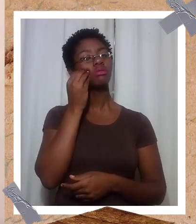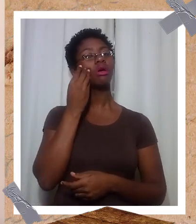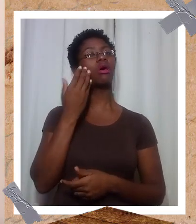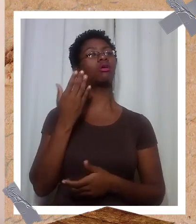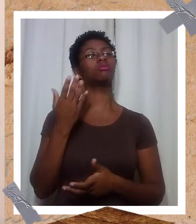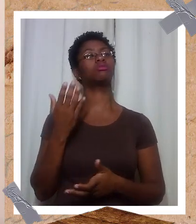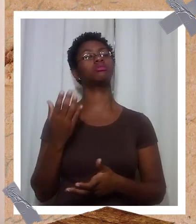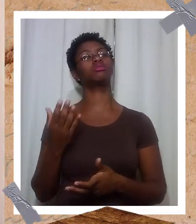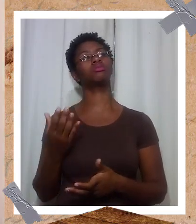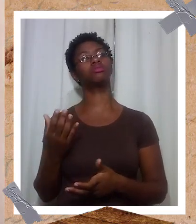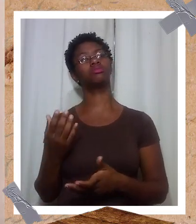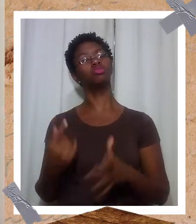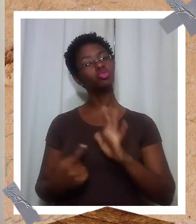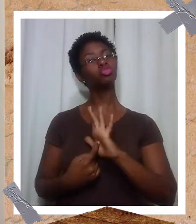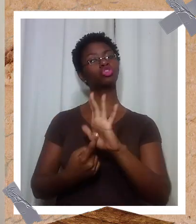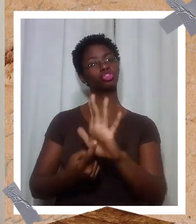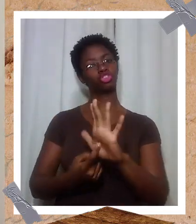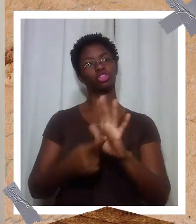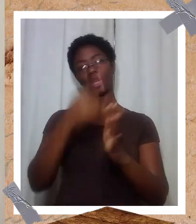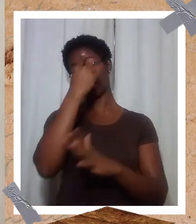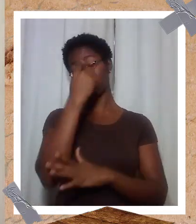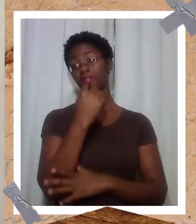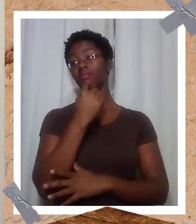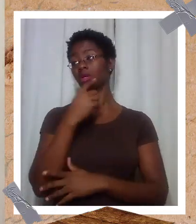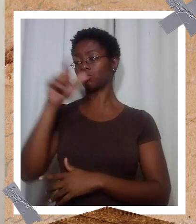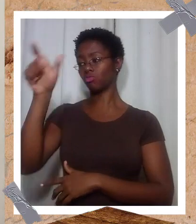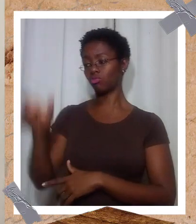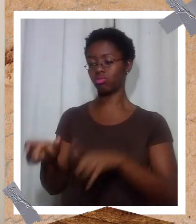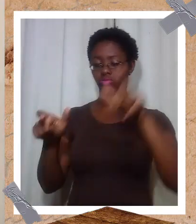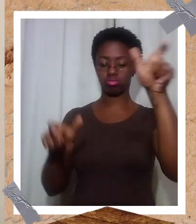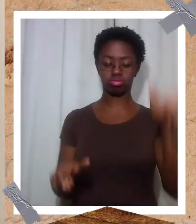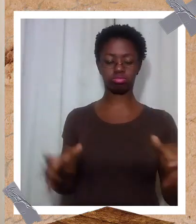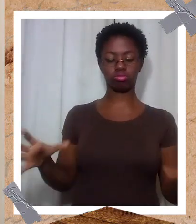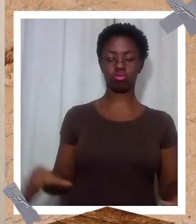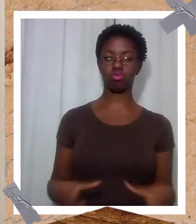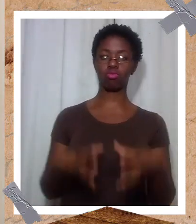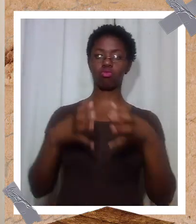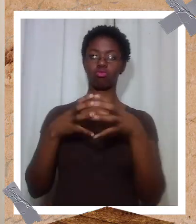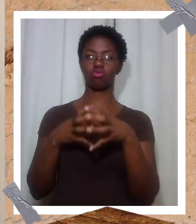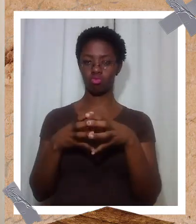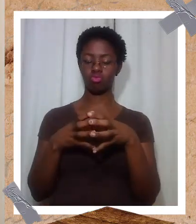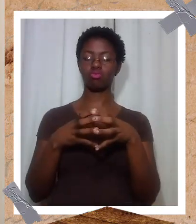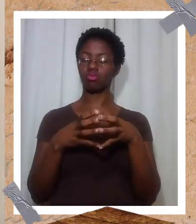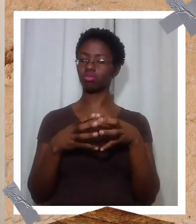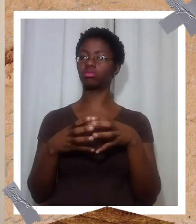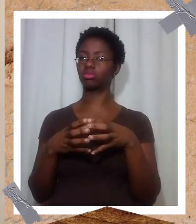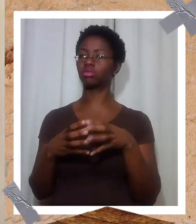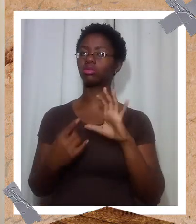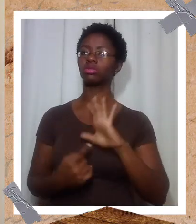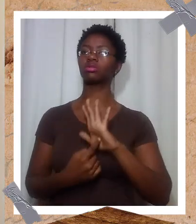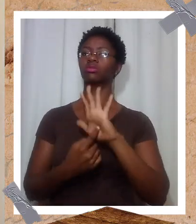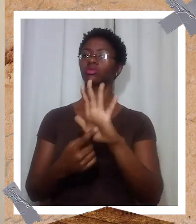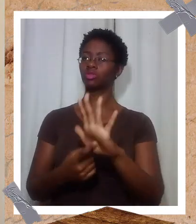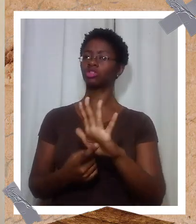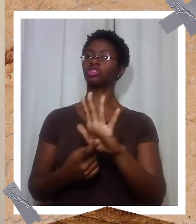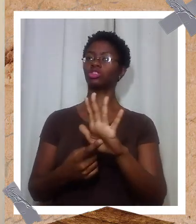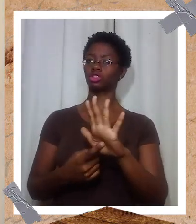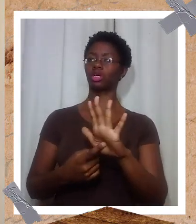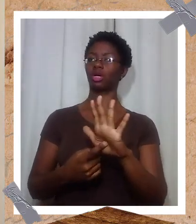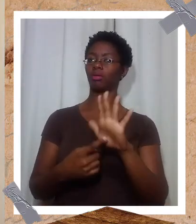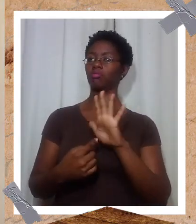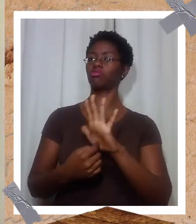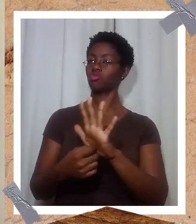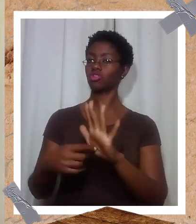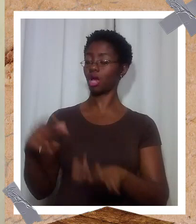essa imagem da categoria, e essa categoria, é preciso mostrar que existe uma categoria